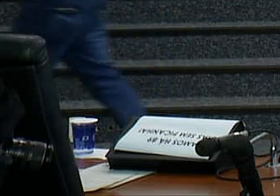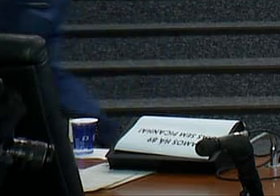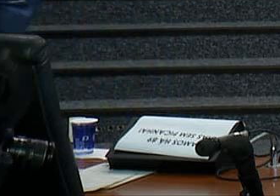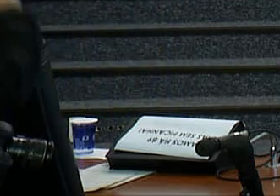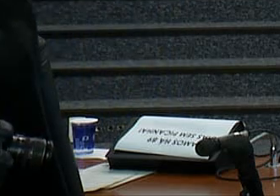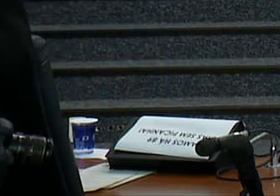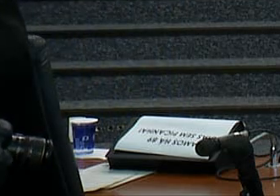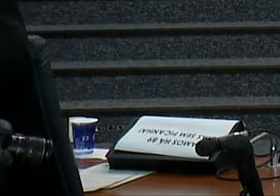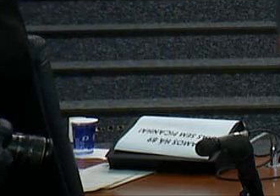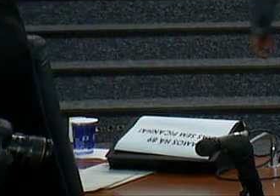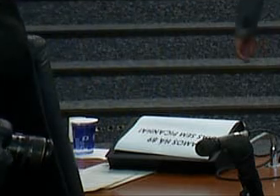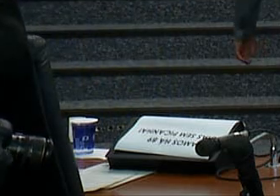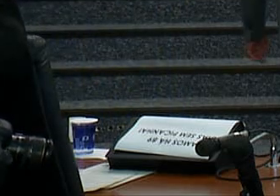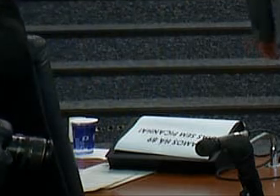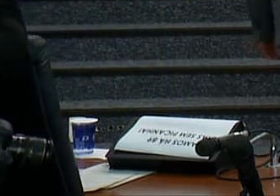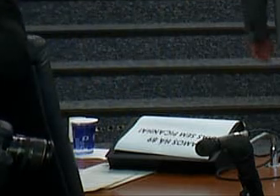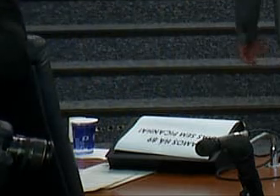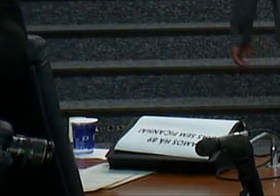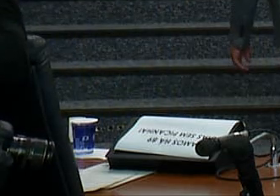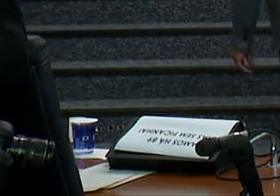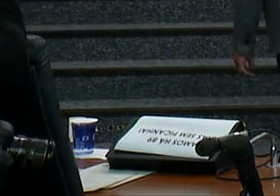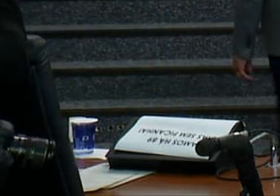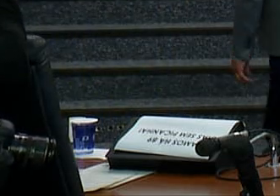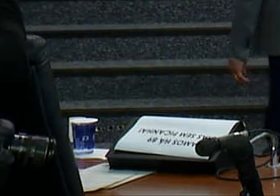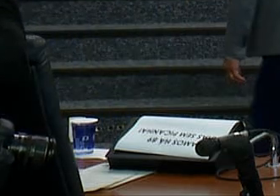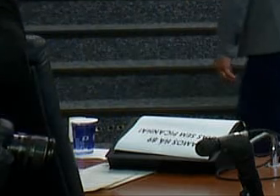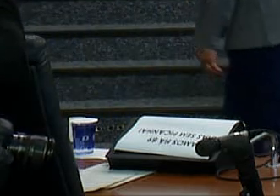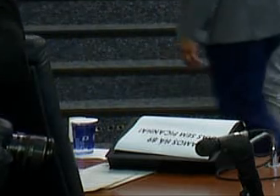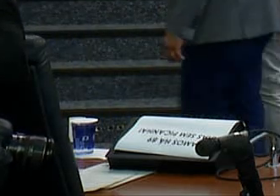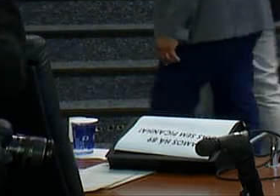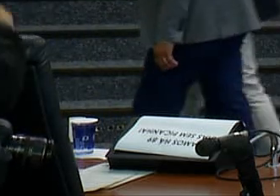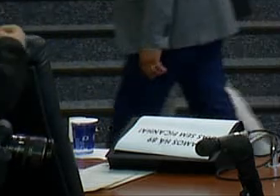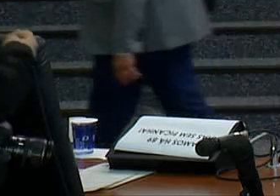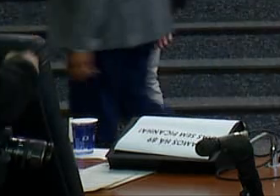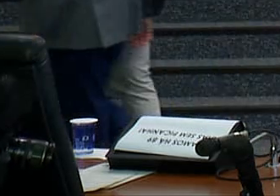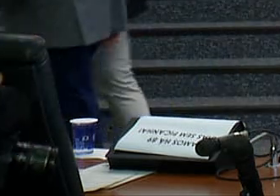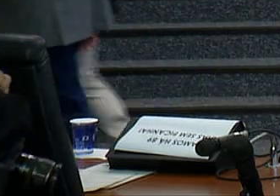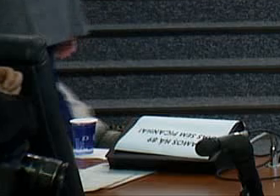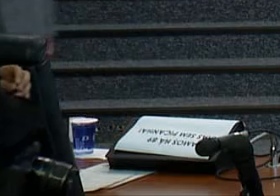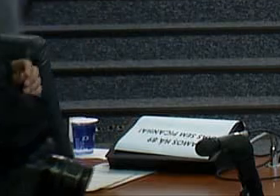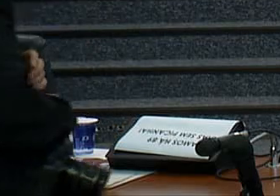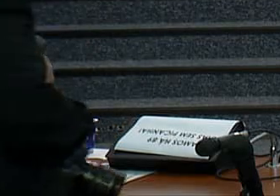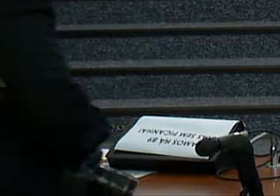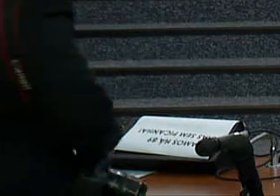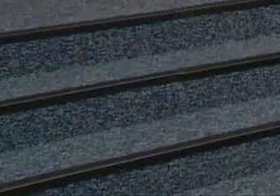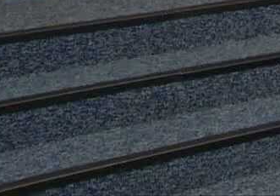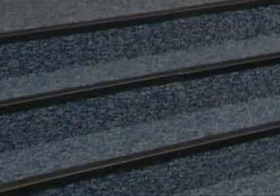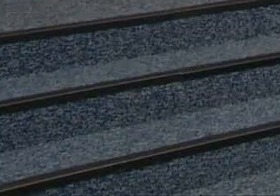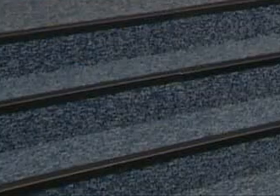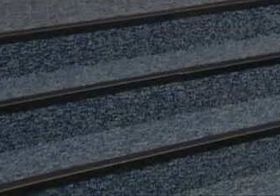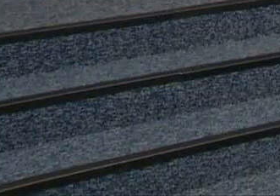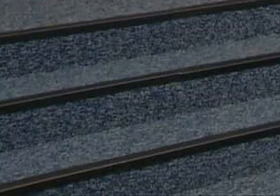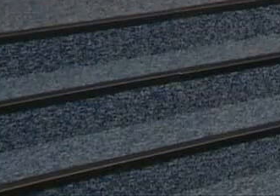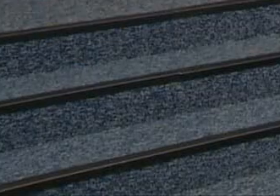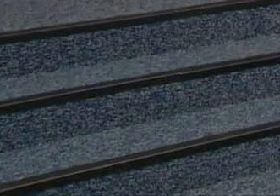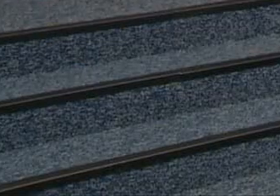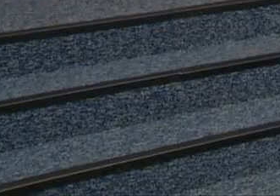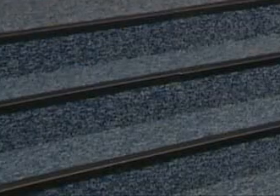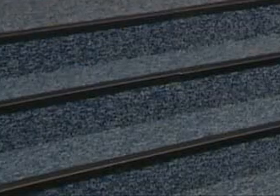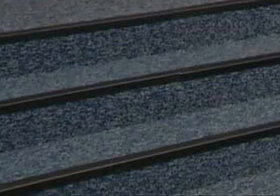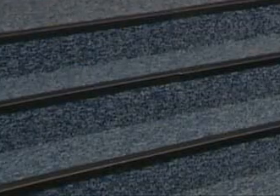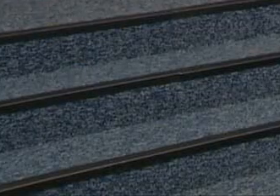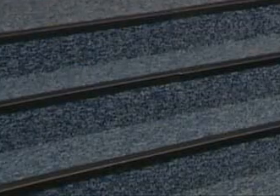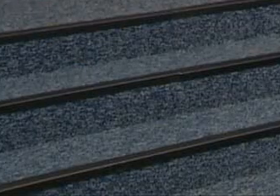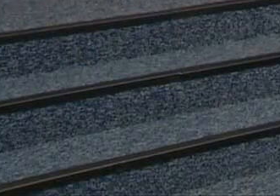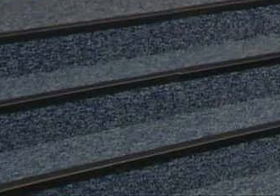tem como vereador proponente o primeiro secretário dessa casa, vereador Fábio Simoa. E para receber os votos de